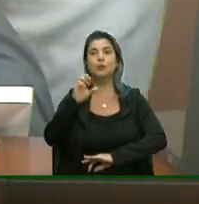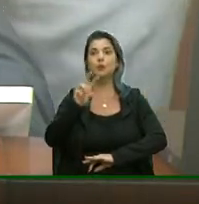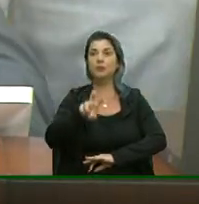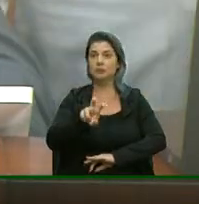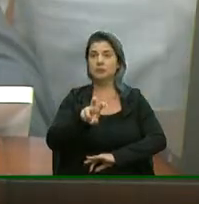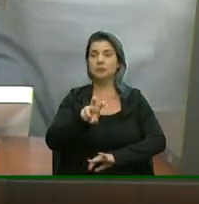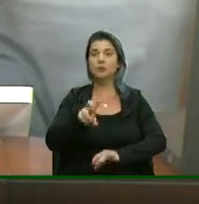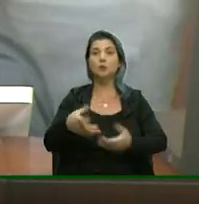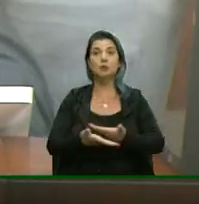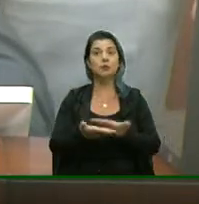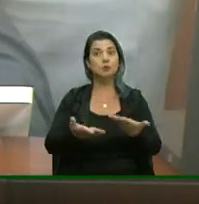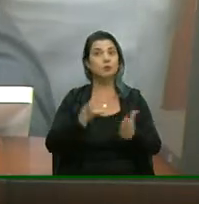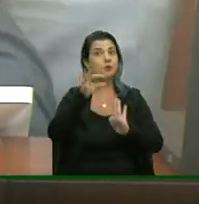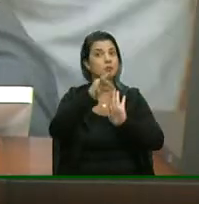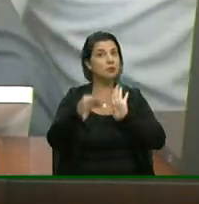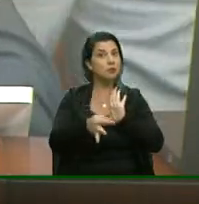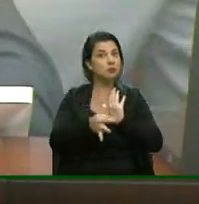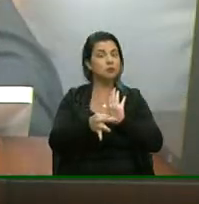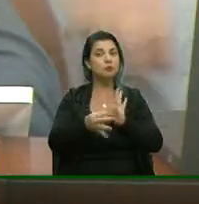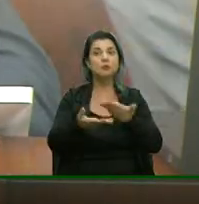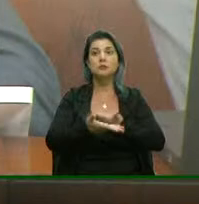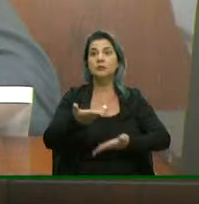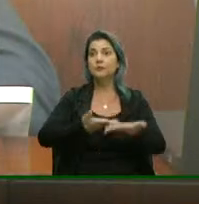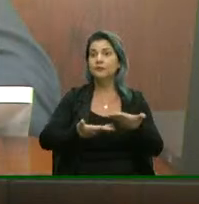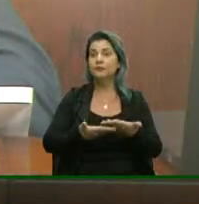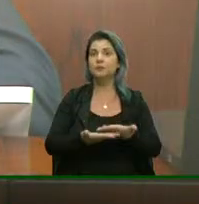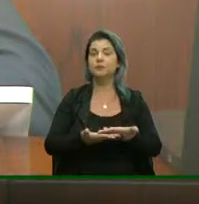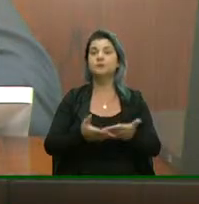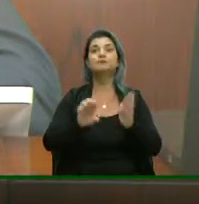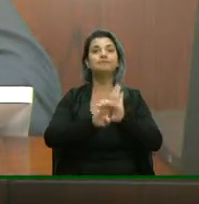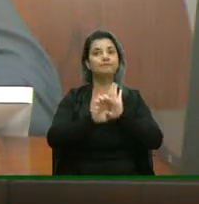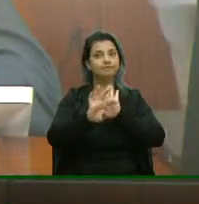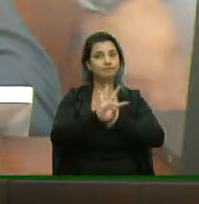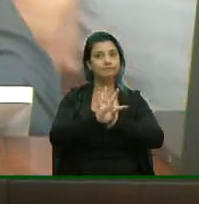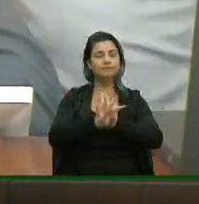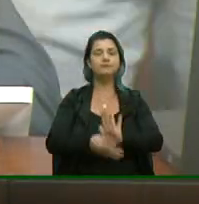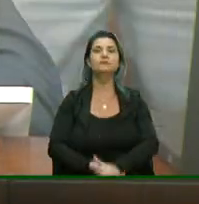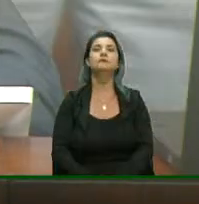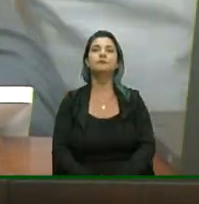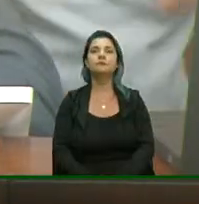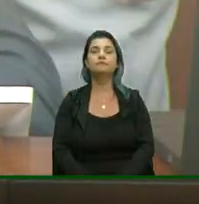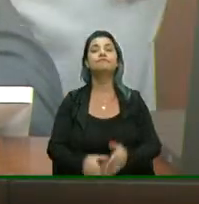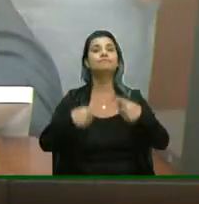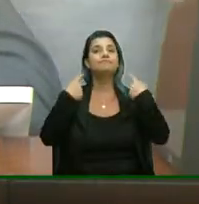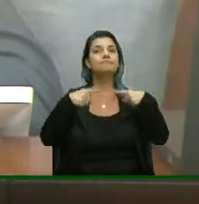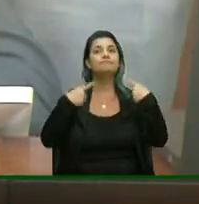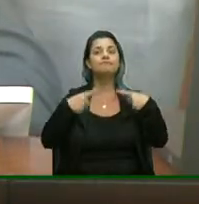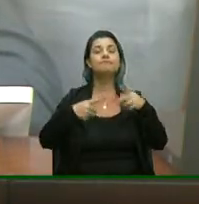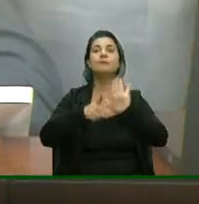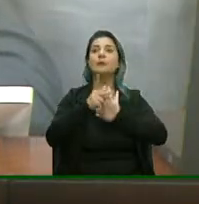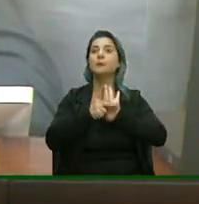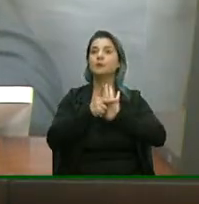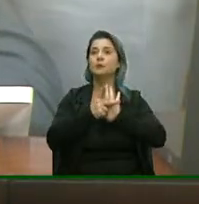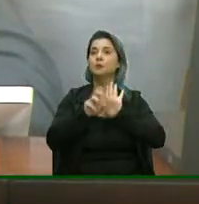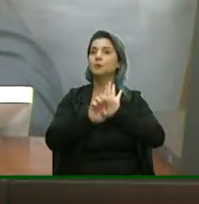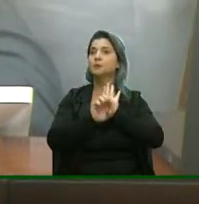de serviços diversos e da outras providências. É a emenda. Em discussão, o projeto é a